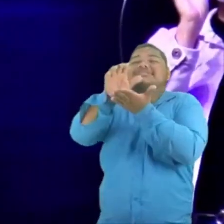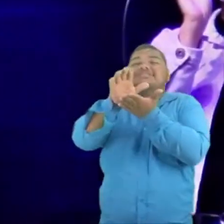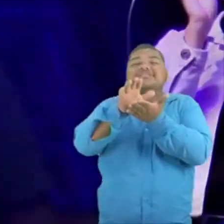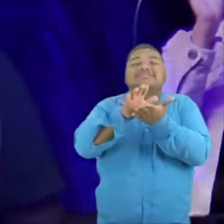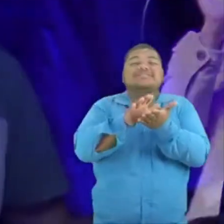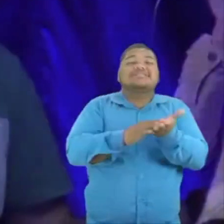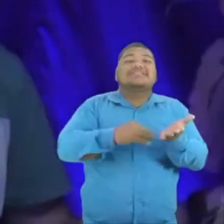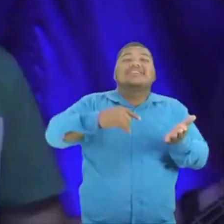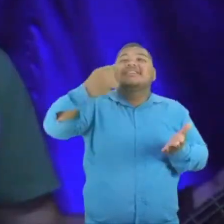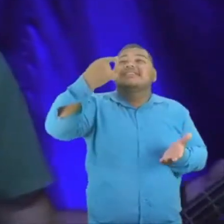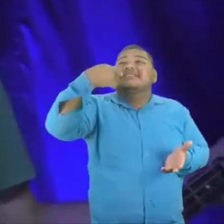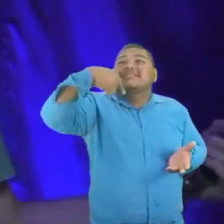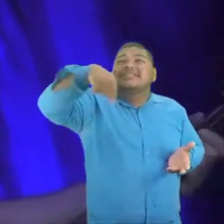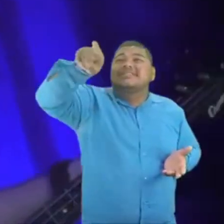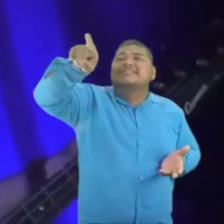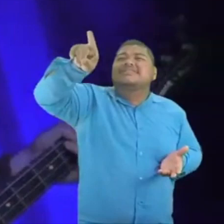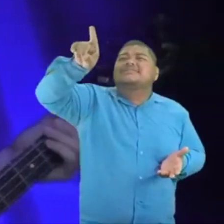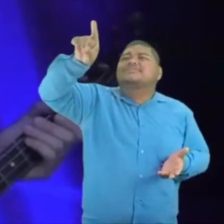chame,